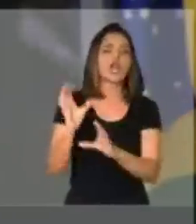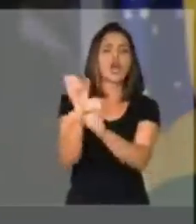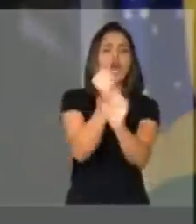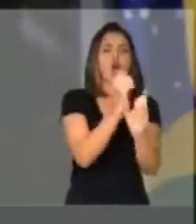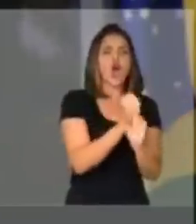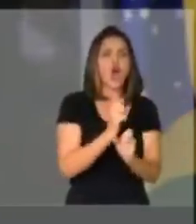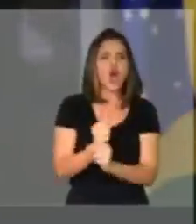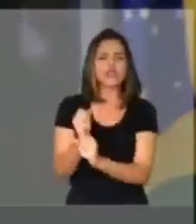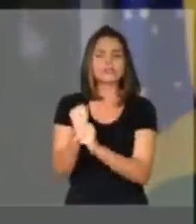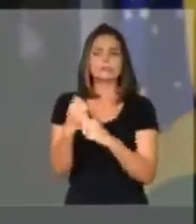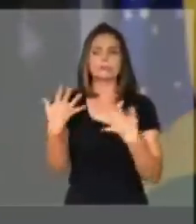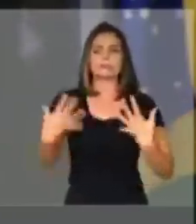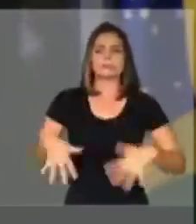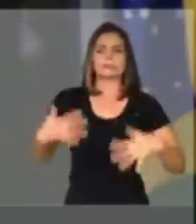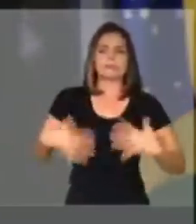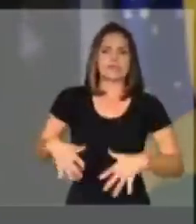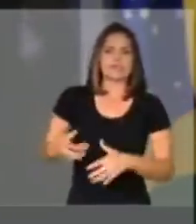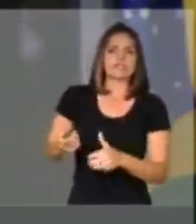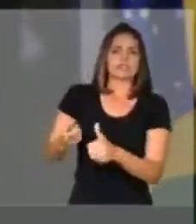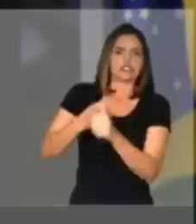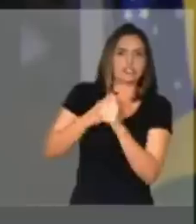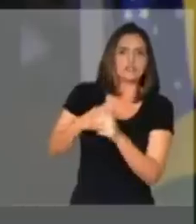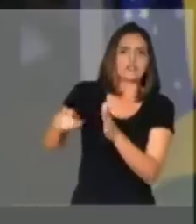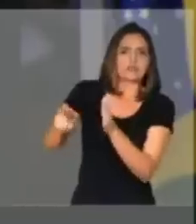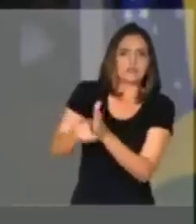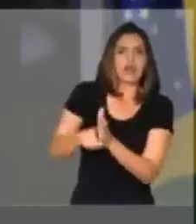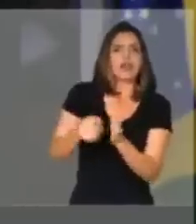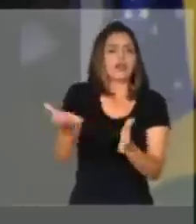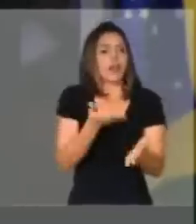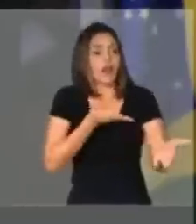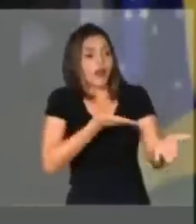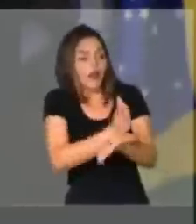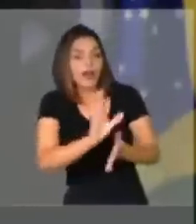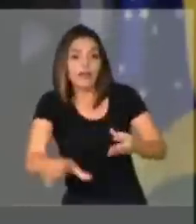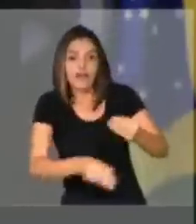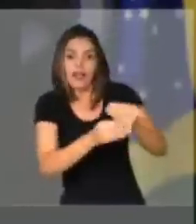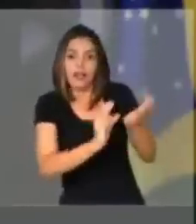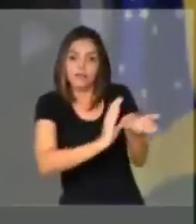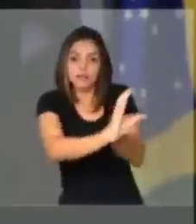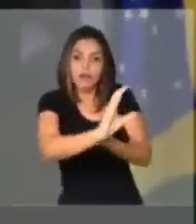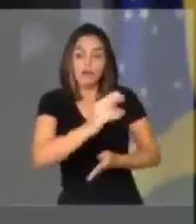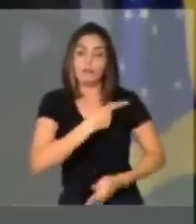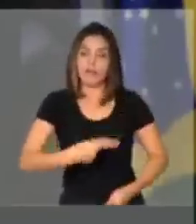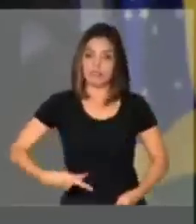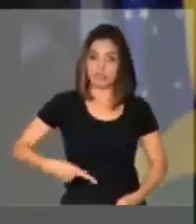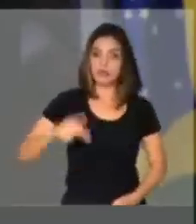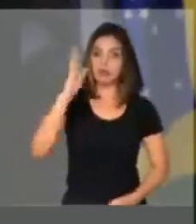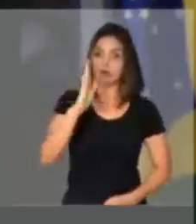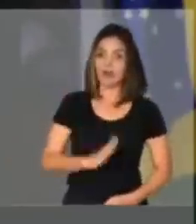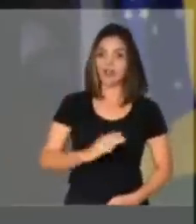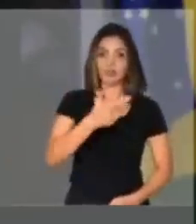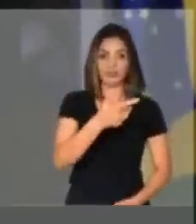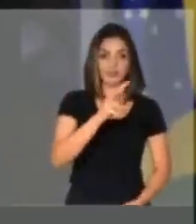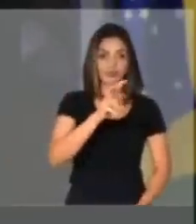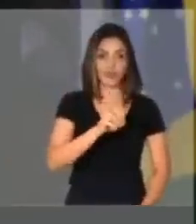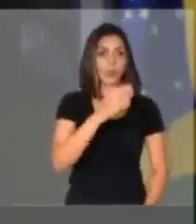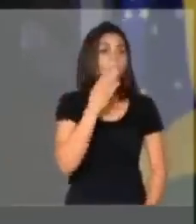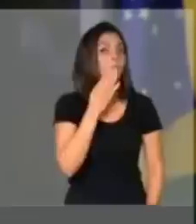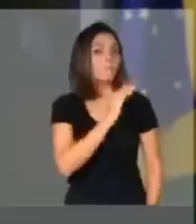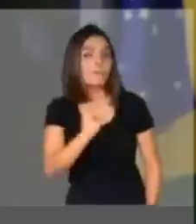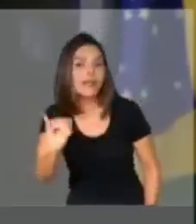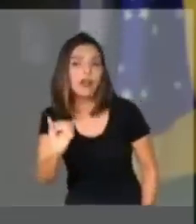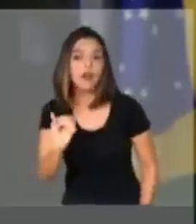crítico que nós necessitamos aprovar crédito suplementar para a presidência da República no montante de 250 bilhões de